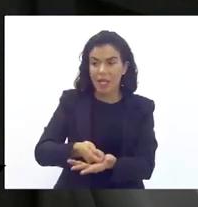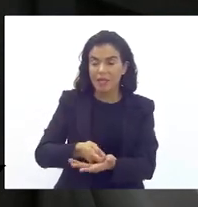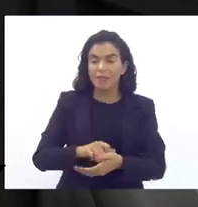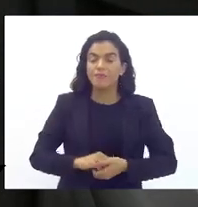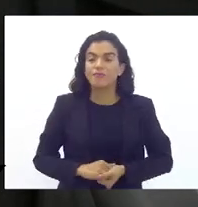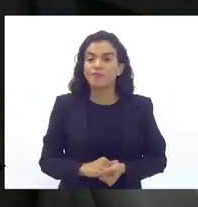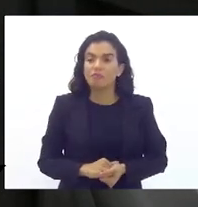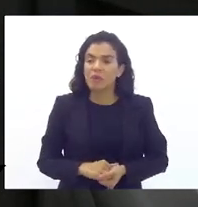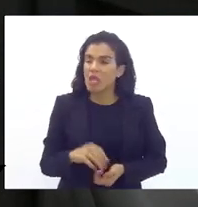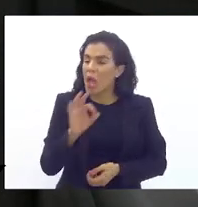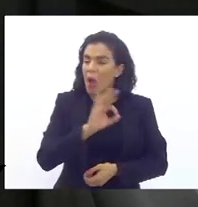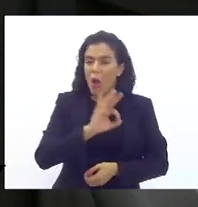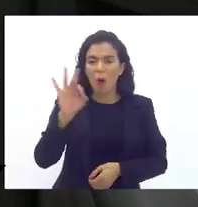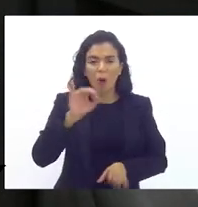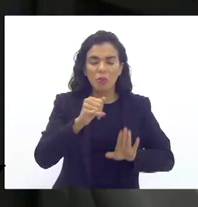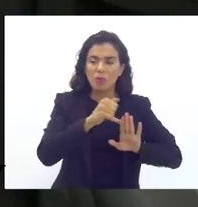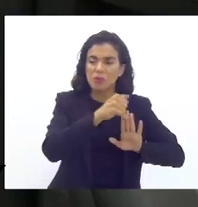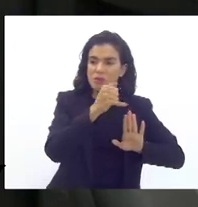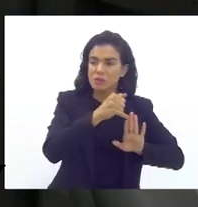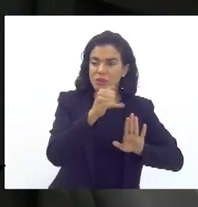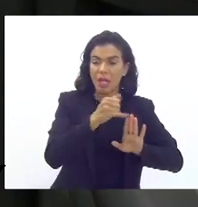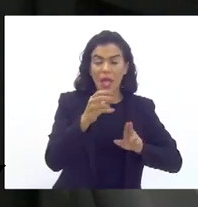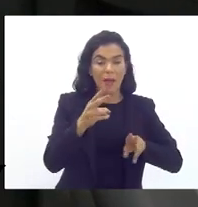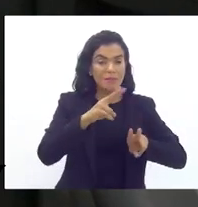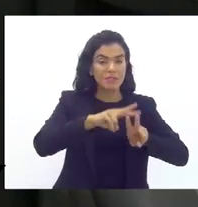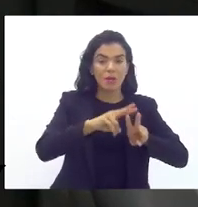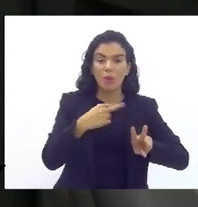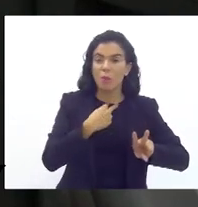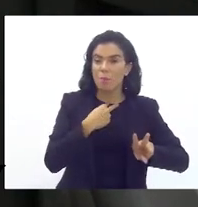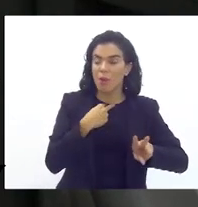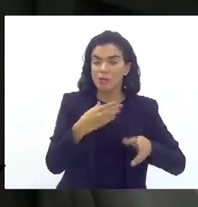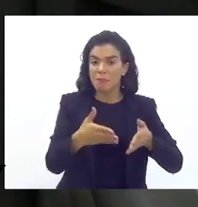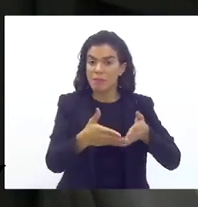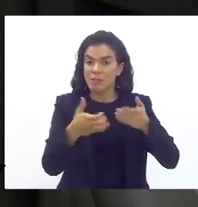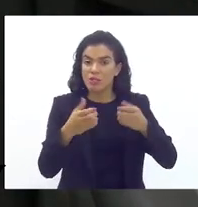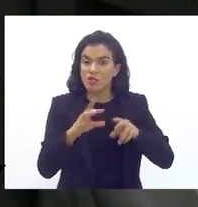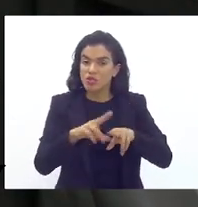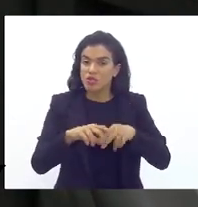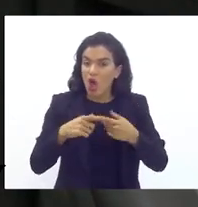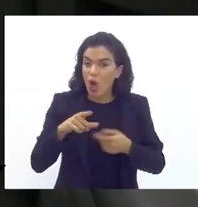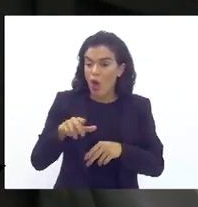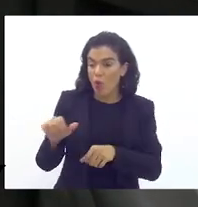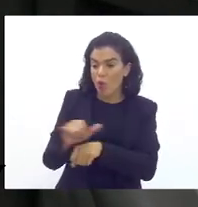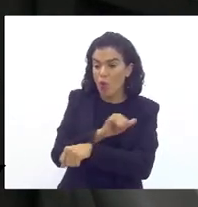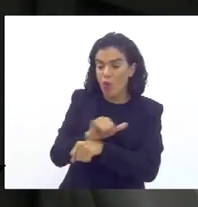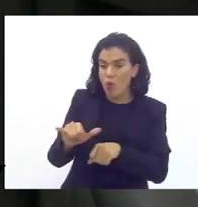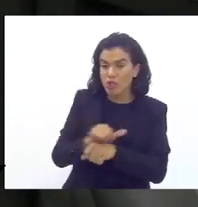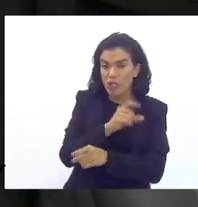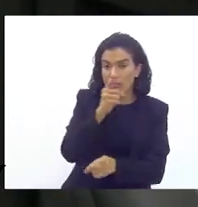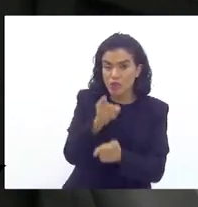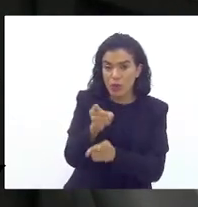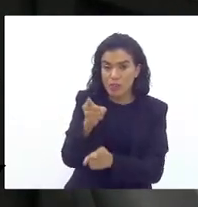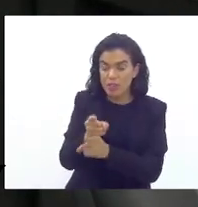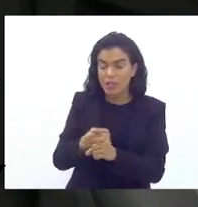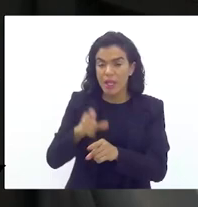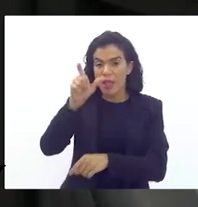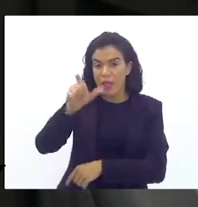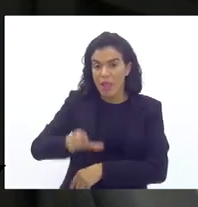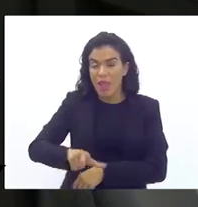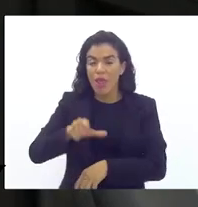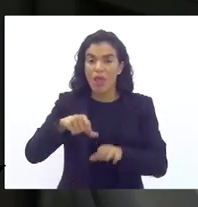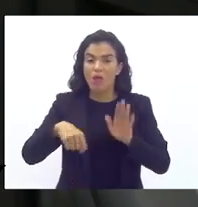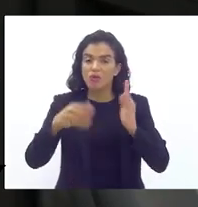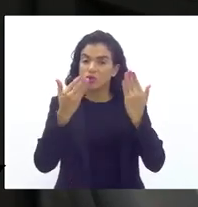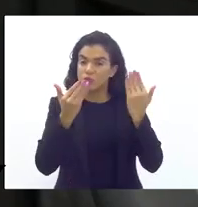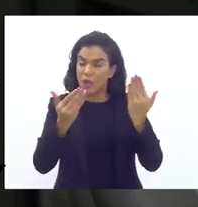perfeitos incisos aqui que a prisão não pode ser pedida apenas com reconhecimento fotográfico e me deparei com esse substantivo